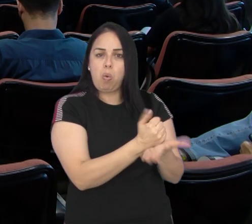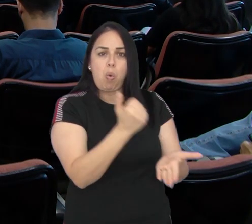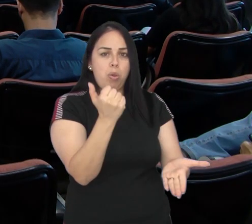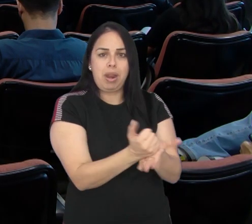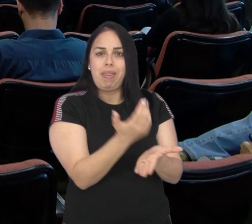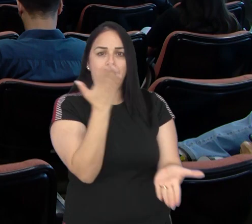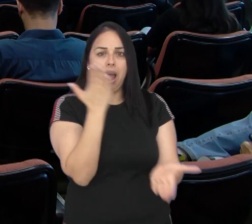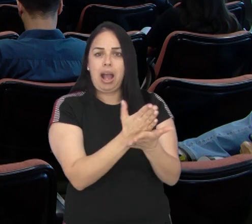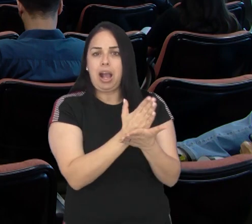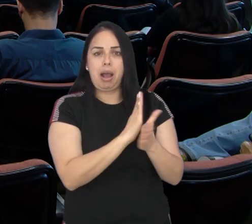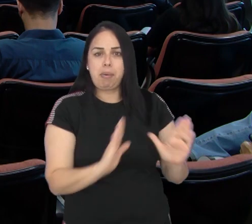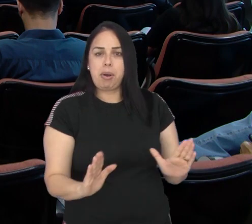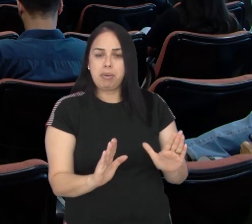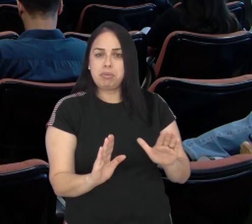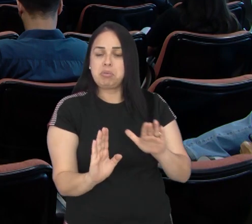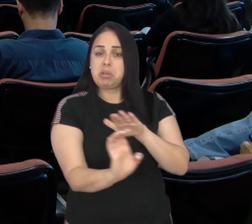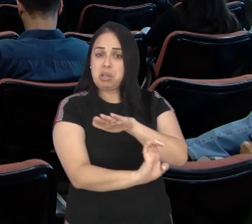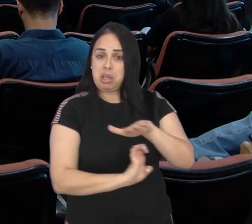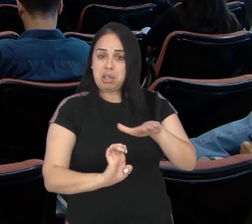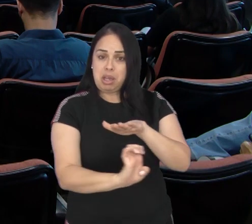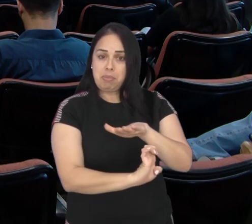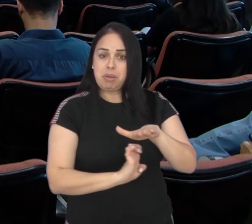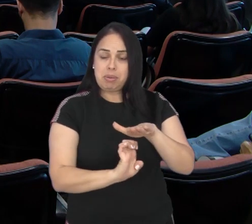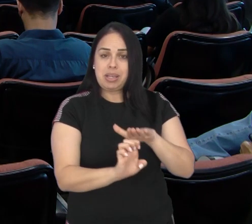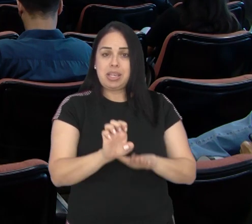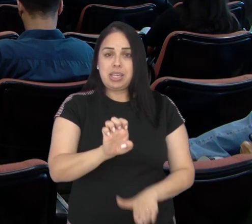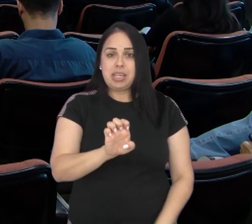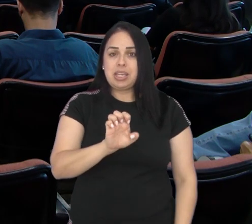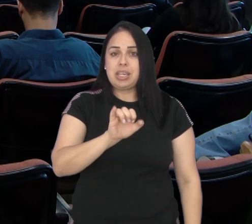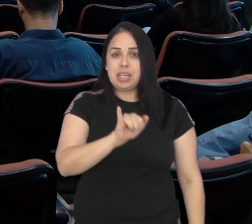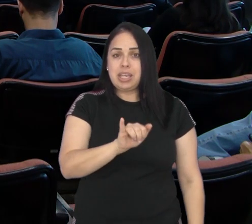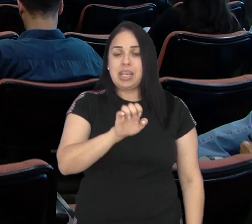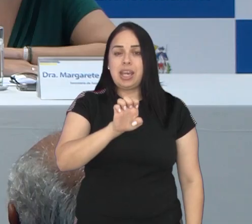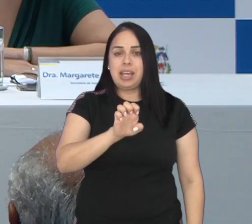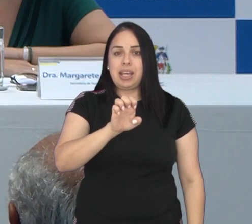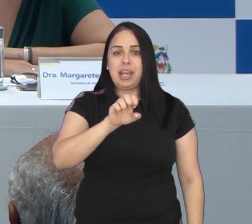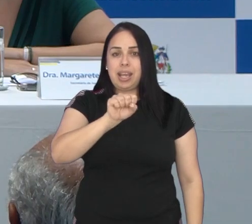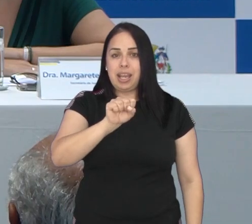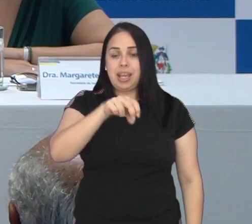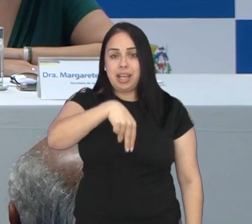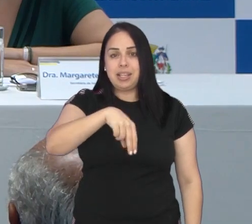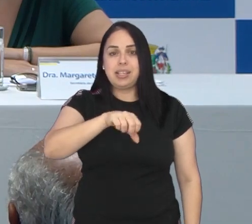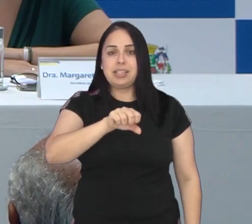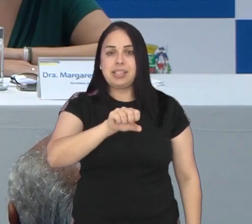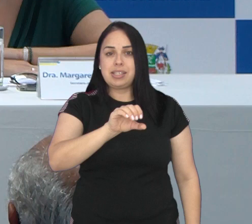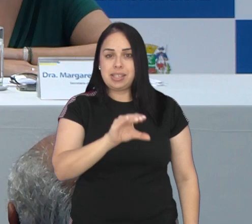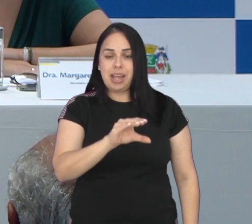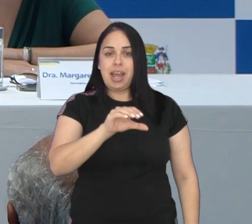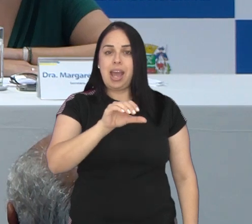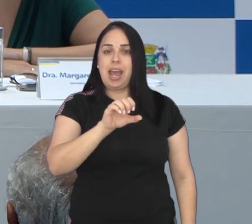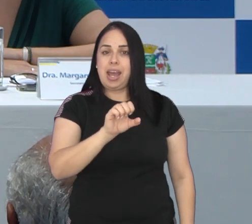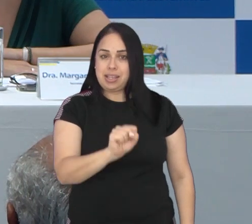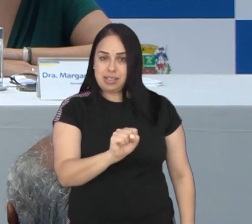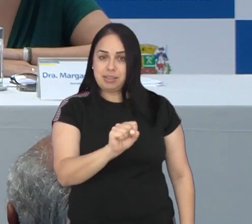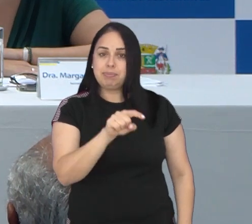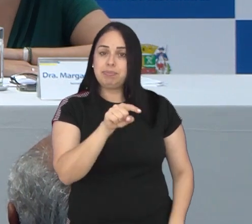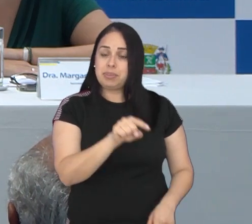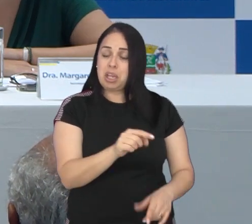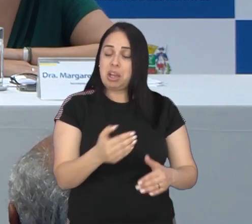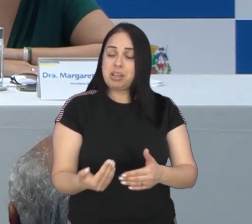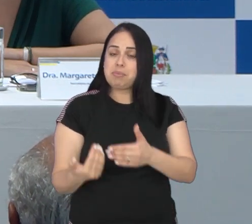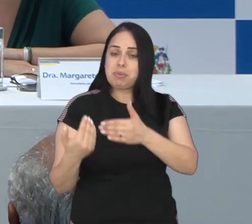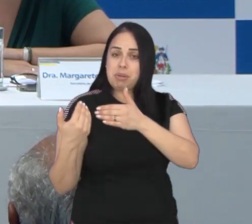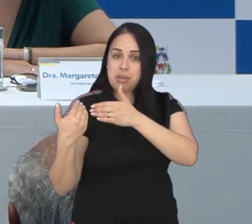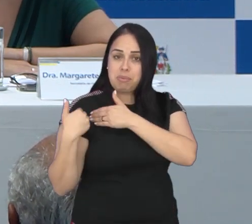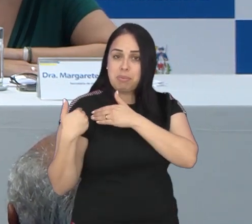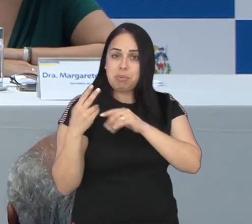Prefeitura anunciou o rompimento de contrato com a organização social INCS, Instituto Nacional de